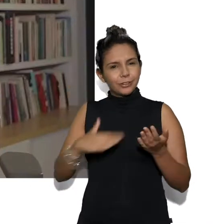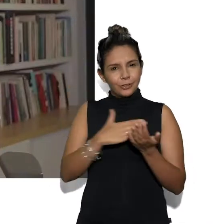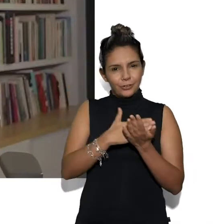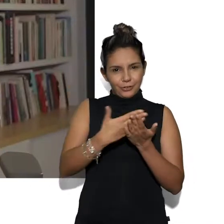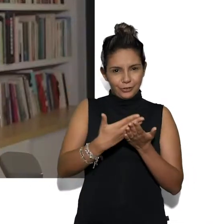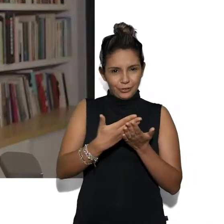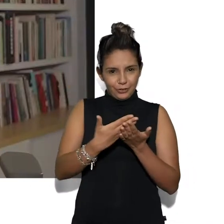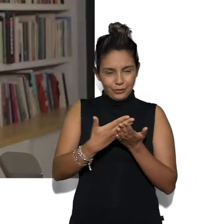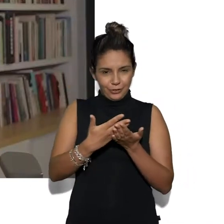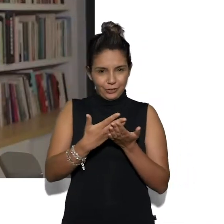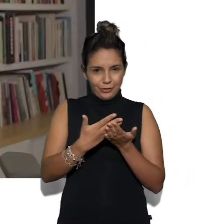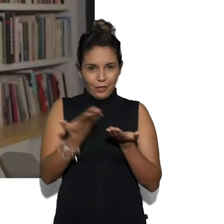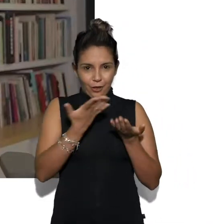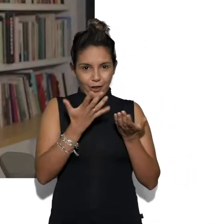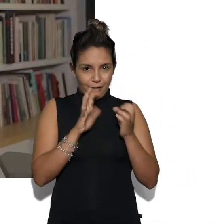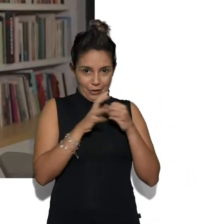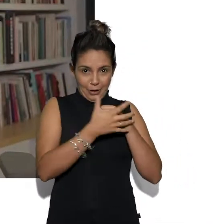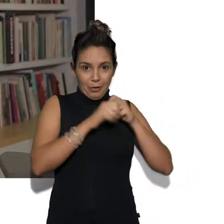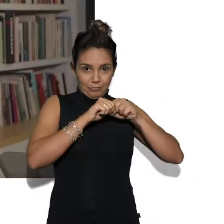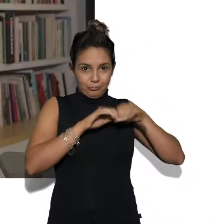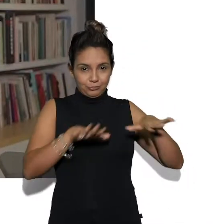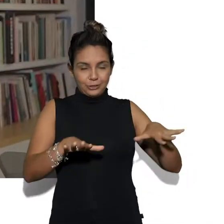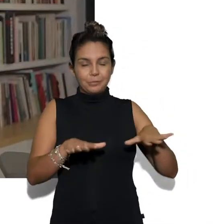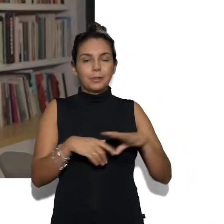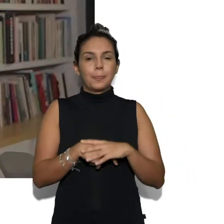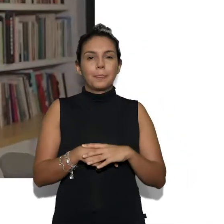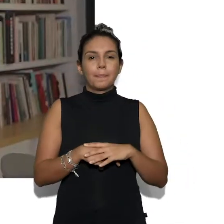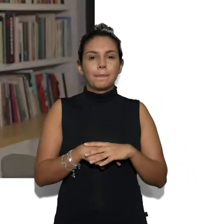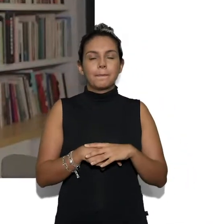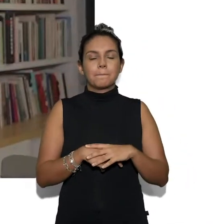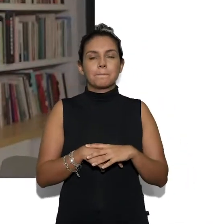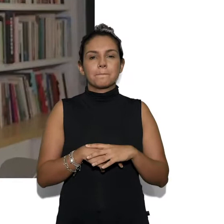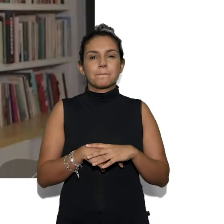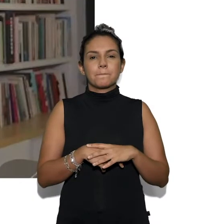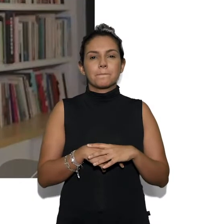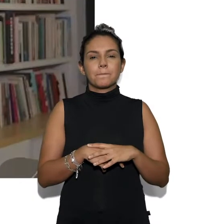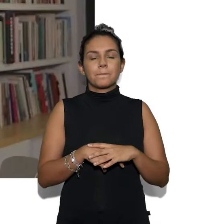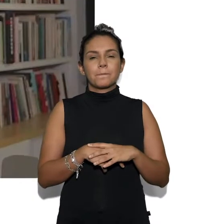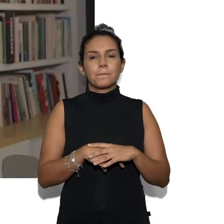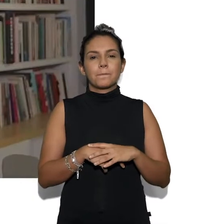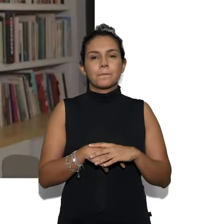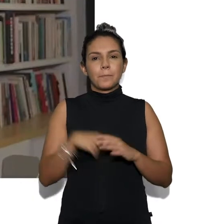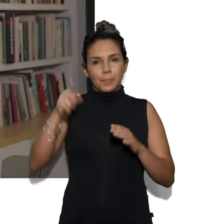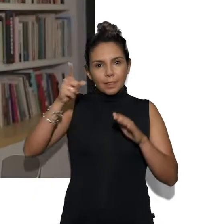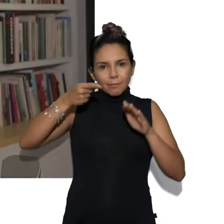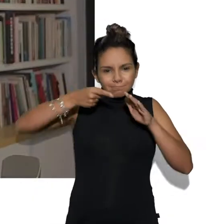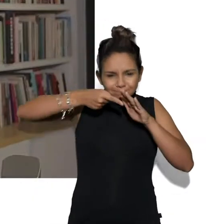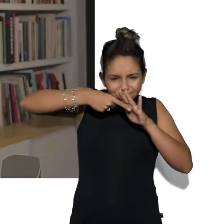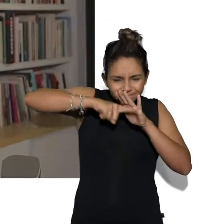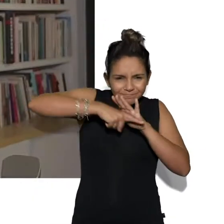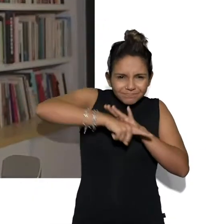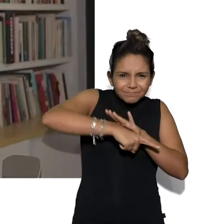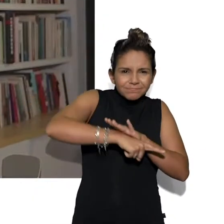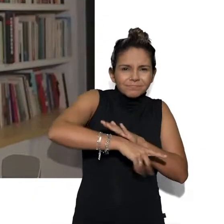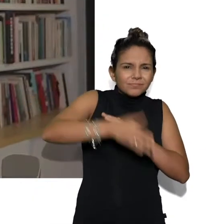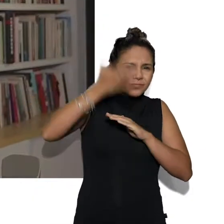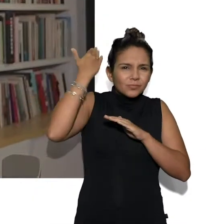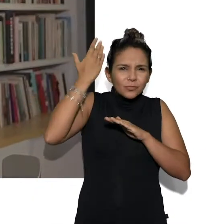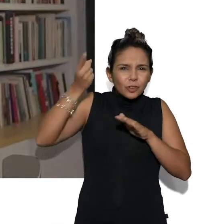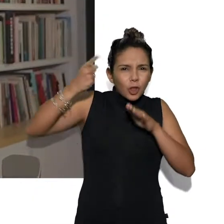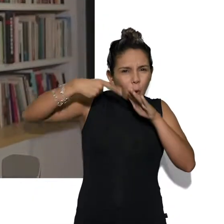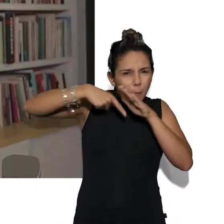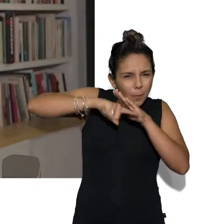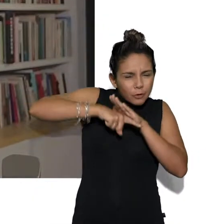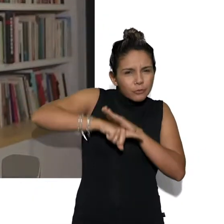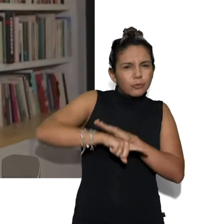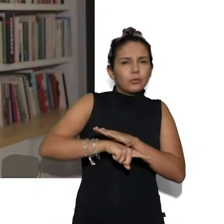pandemia? Eu lembro, a gente conversou um pouquinho sobre isso. O Contra Mim é um mergulho lá nas mais